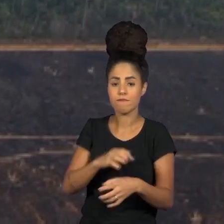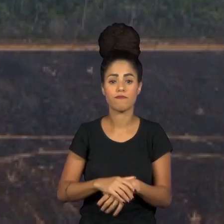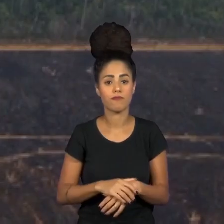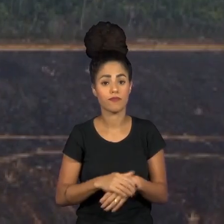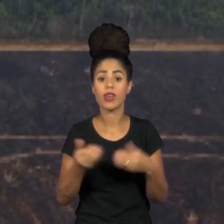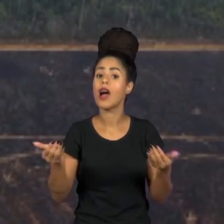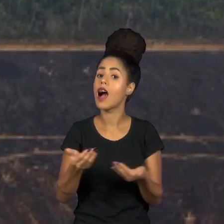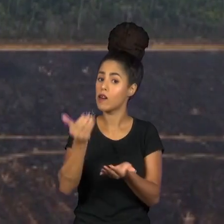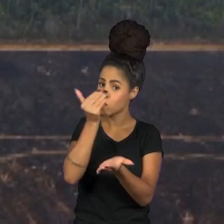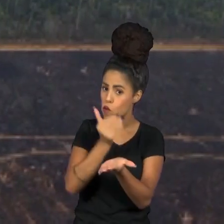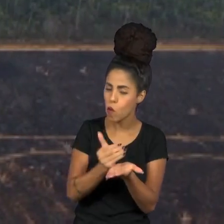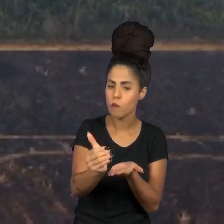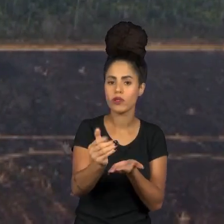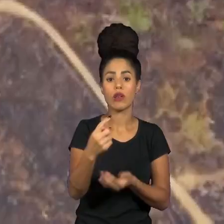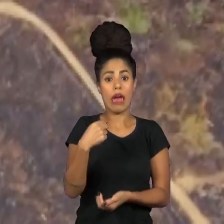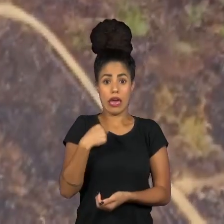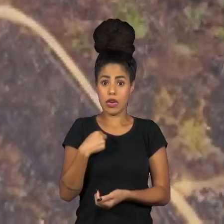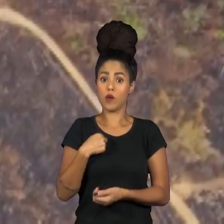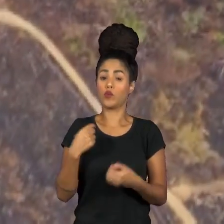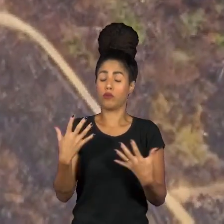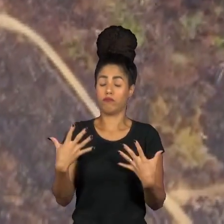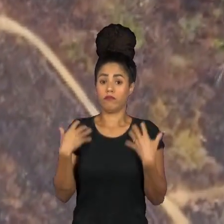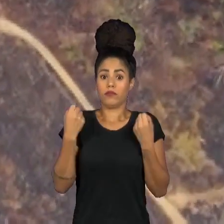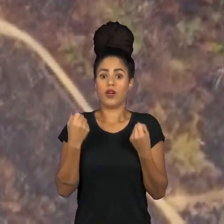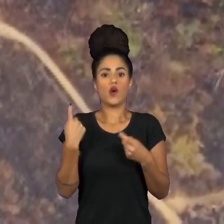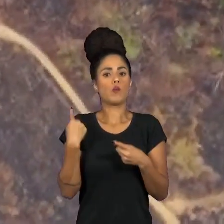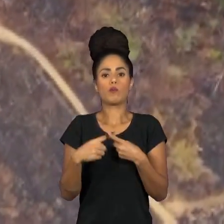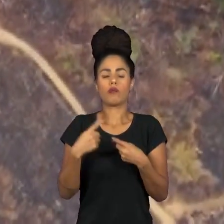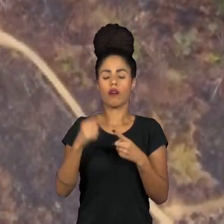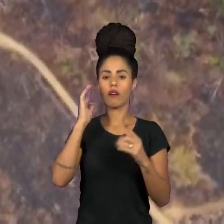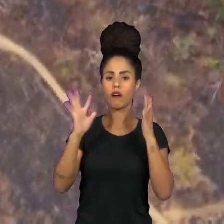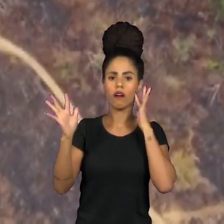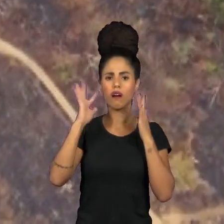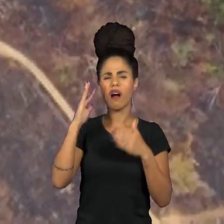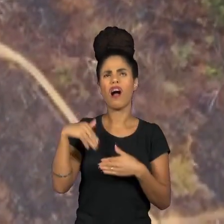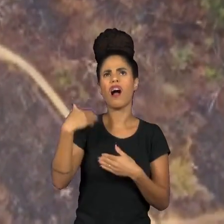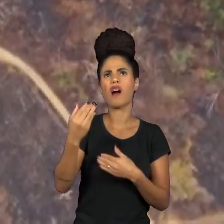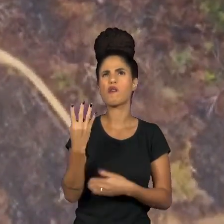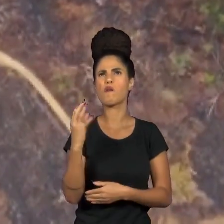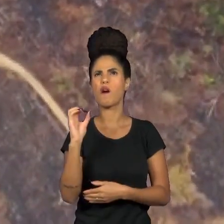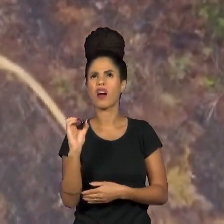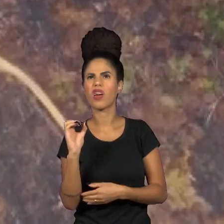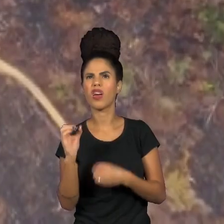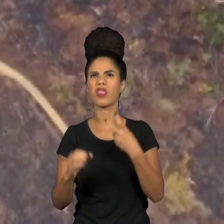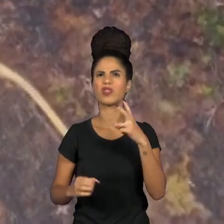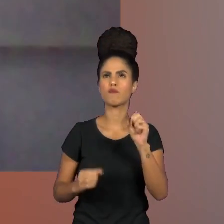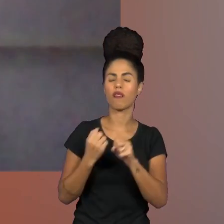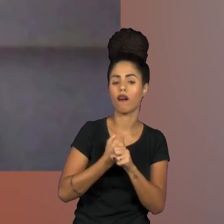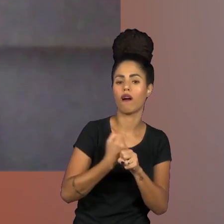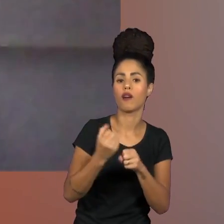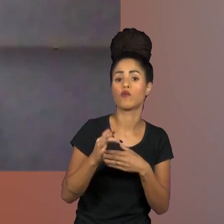começou a ficar feia. Eu estou até um pouco assustado, porque eu imaginei que isso aconteceria daqui uns 40, 50